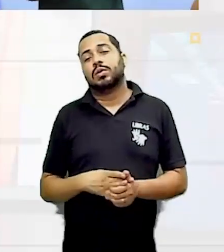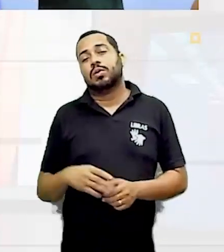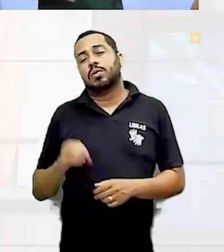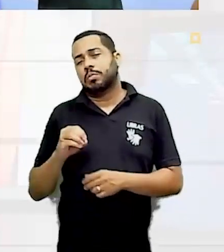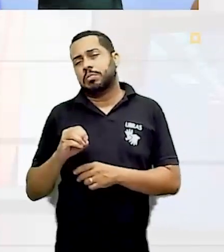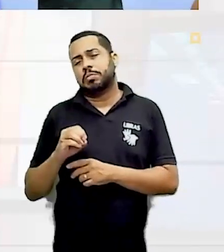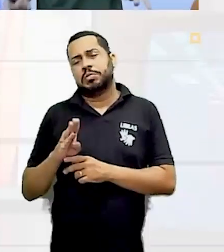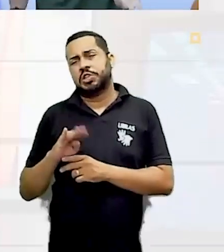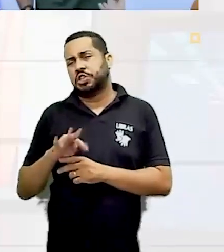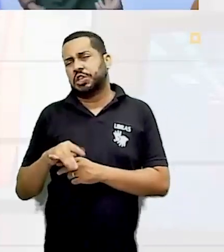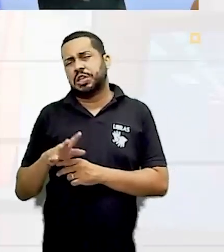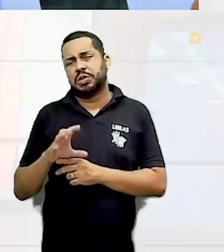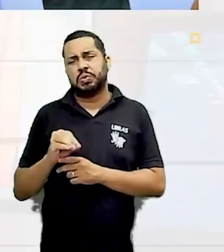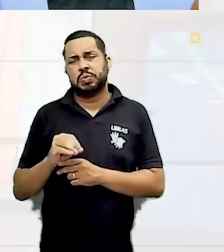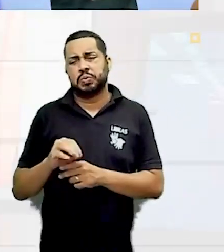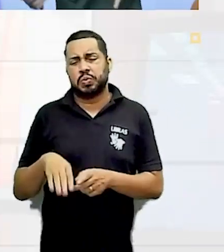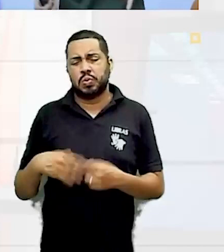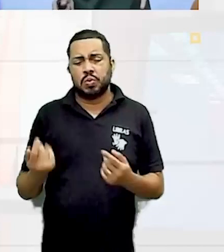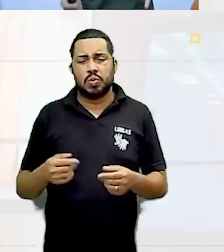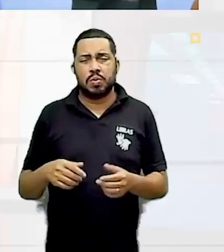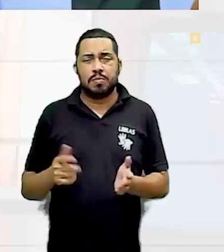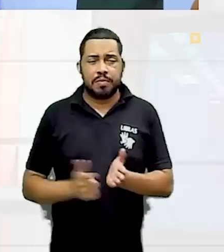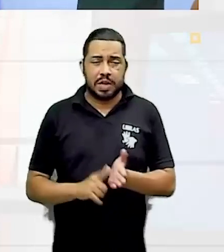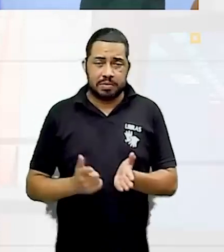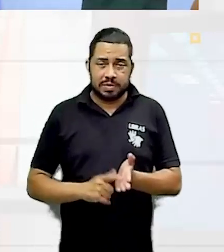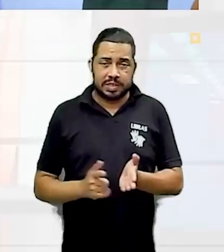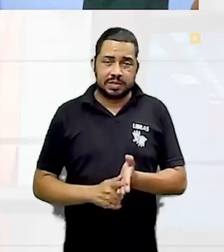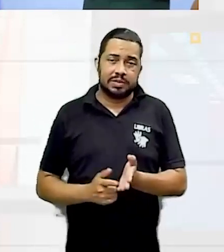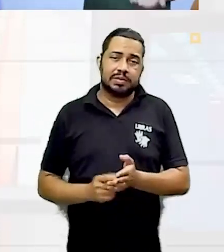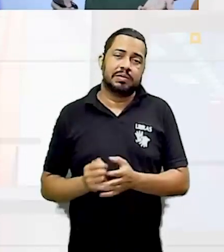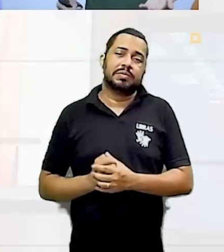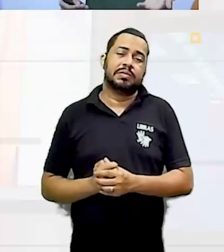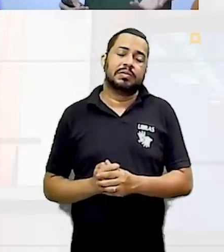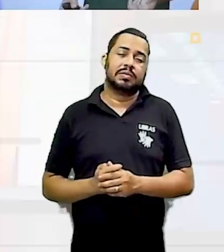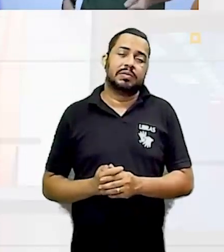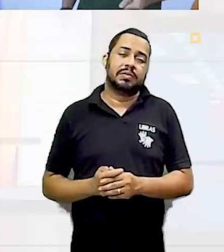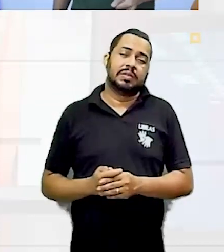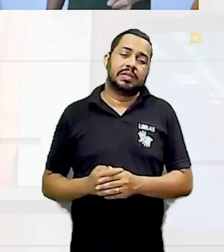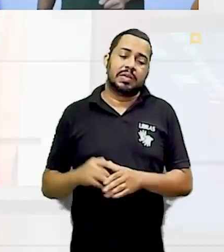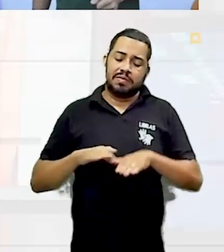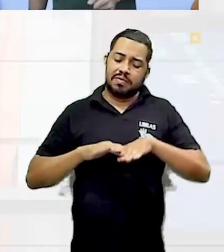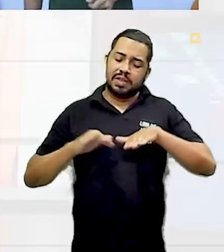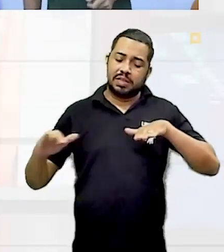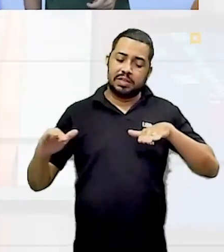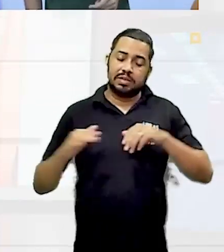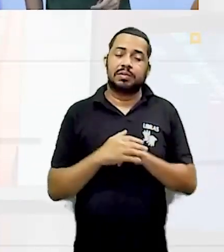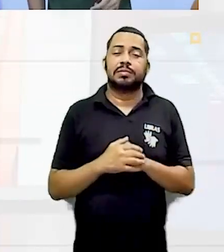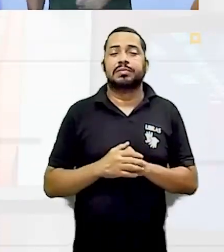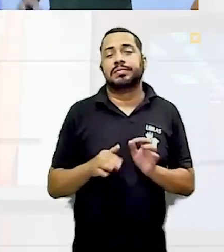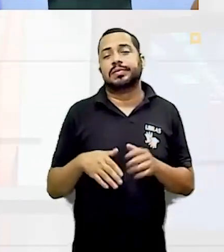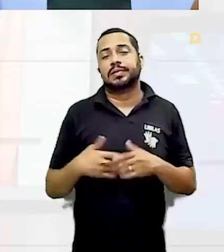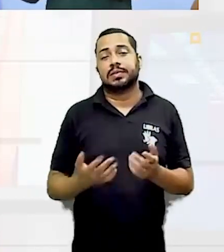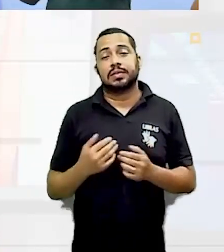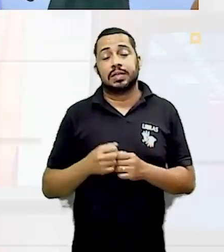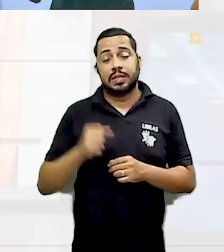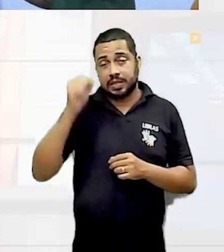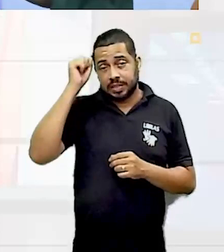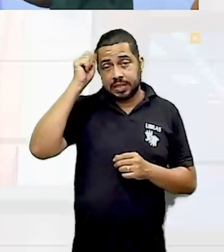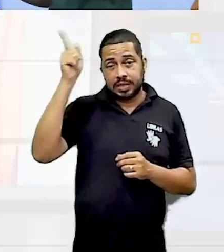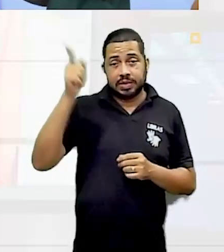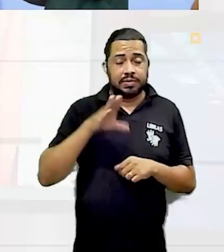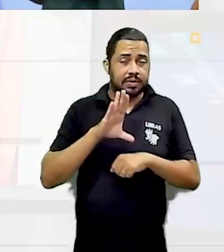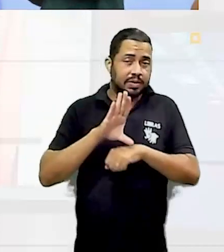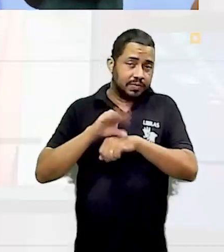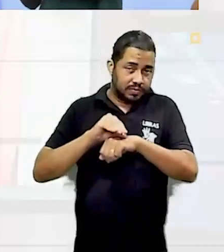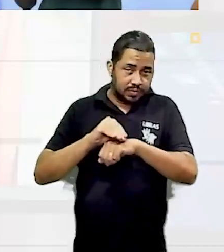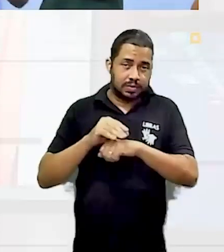então tiras de papel posicionadas na vertical. E a ideia é você tira uma